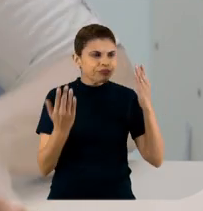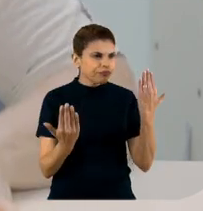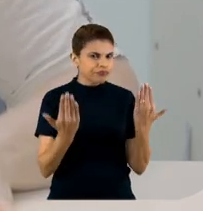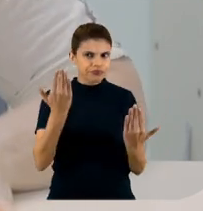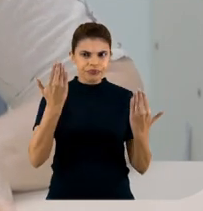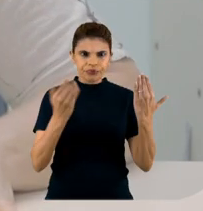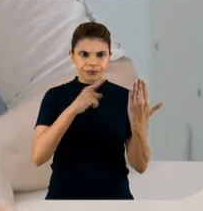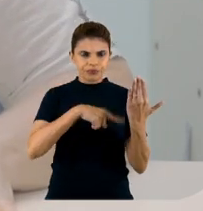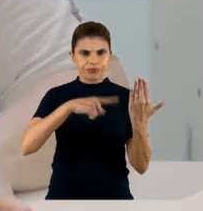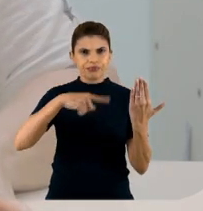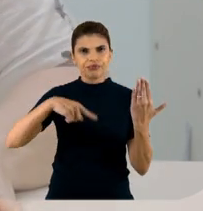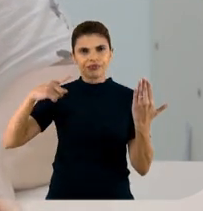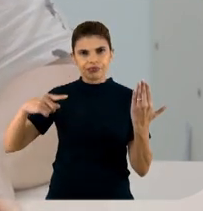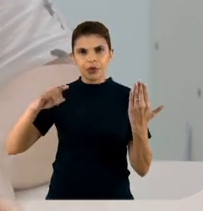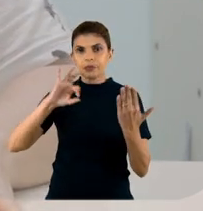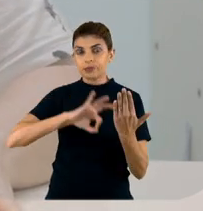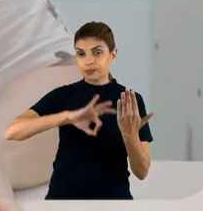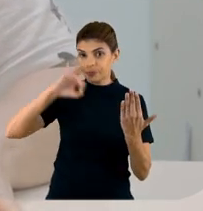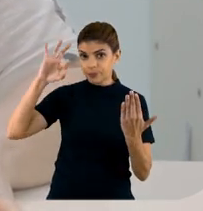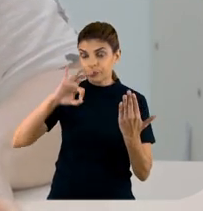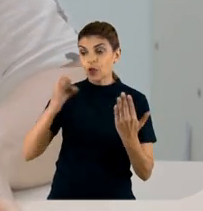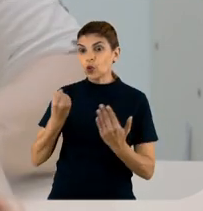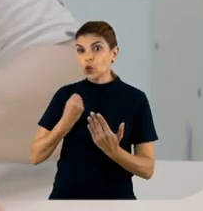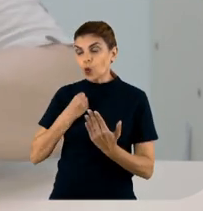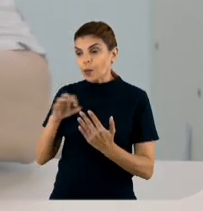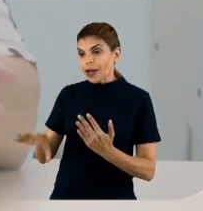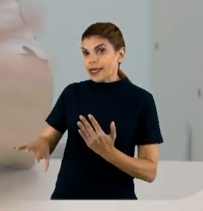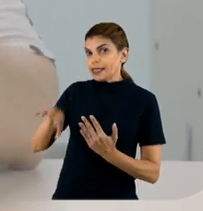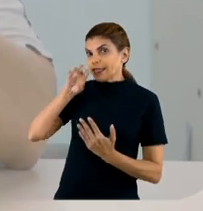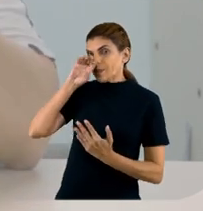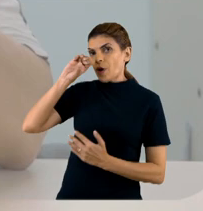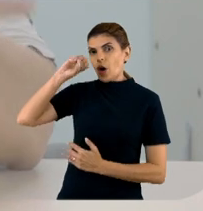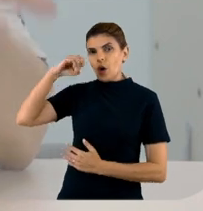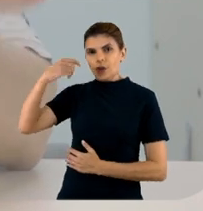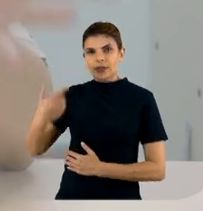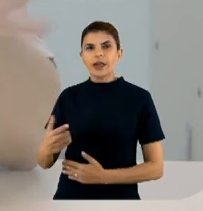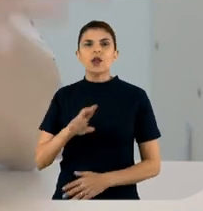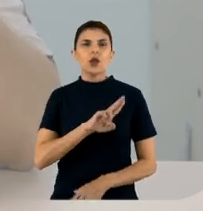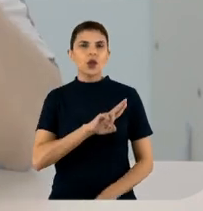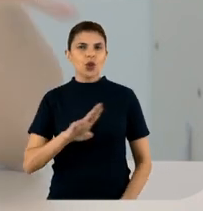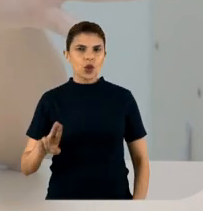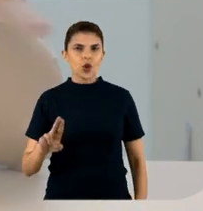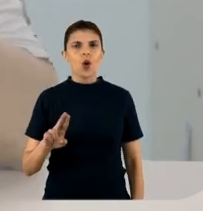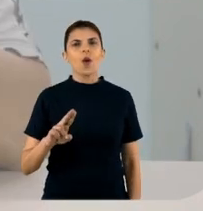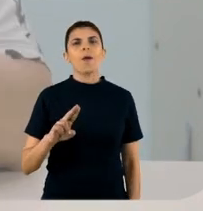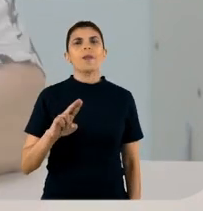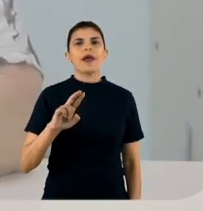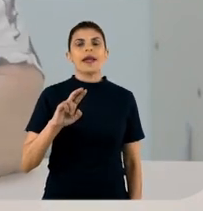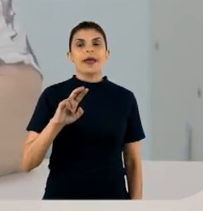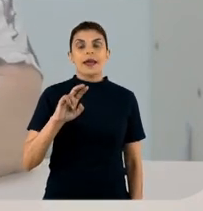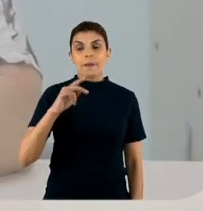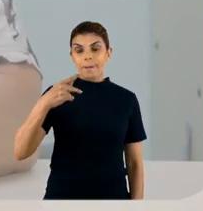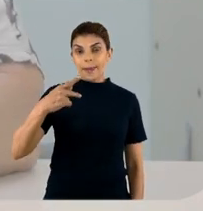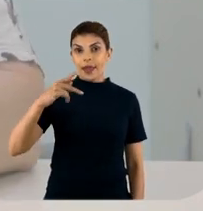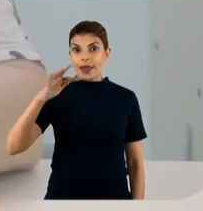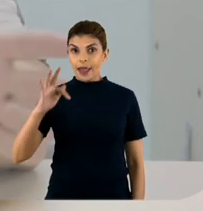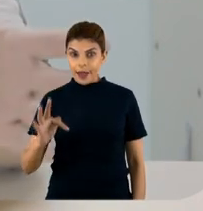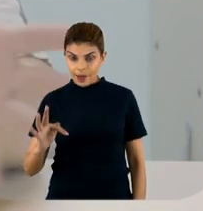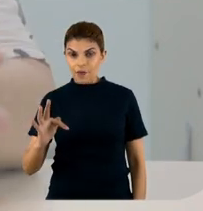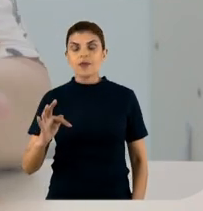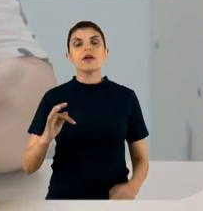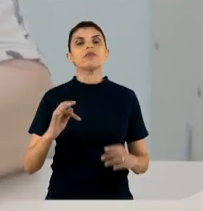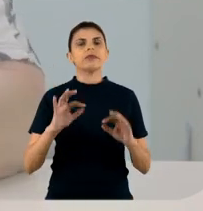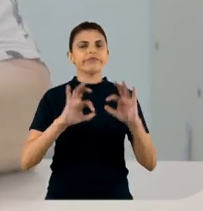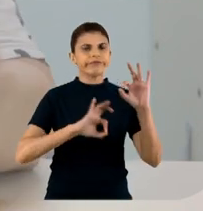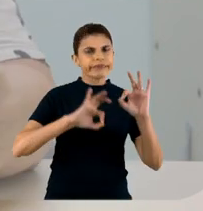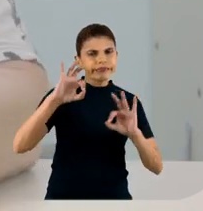oxigênio pela fração que ele tá inspirando de oxigênio que a gente chama isso de índice PF pao2 sobre fo2 isso